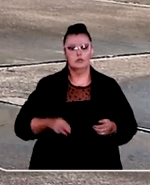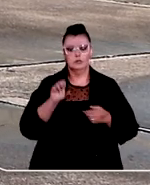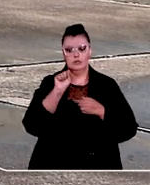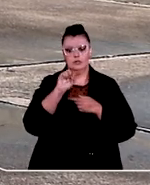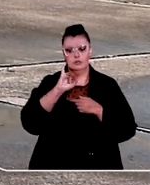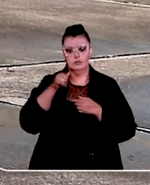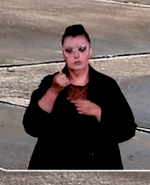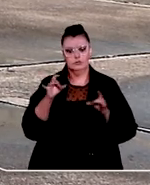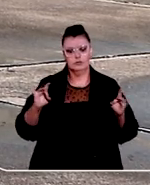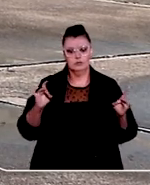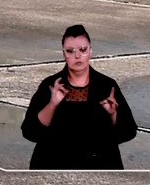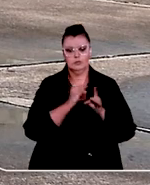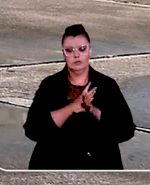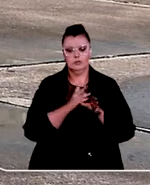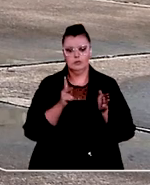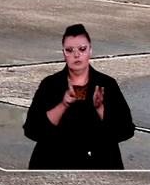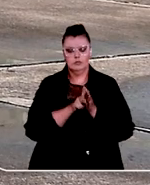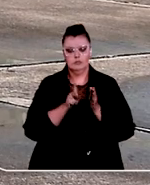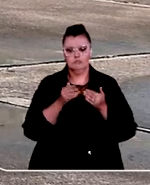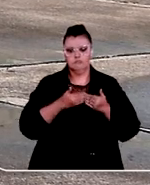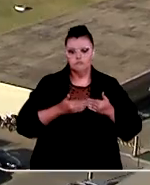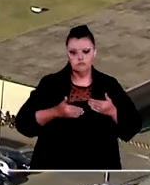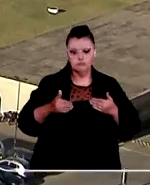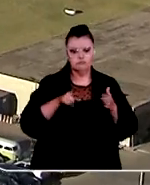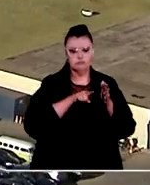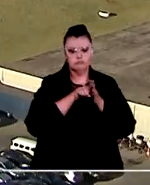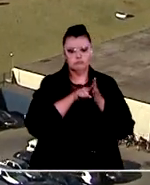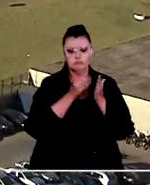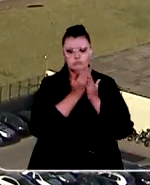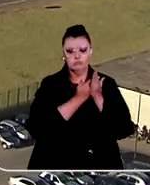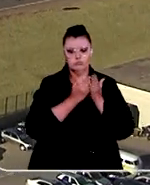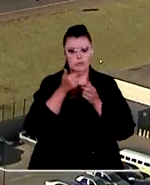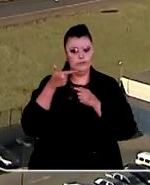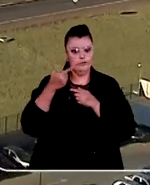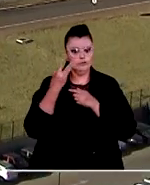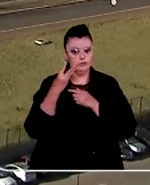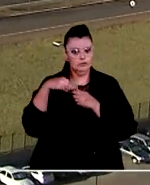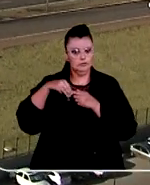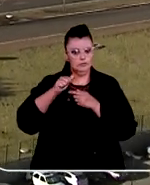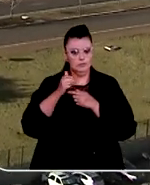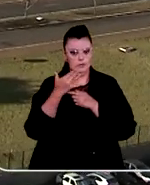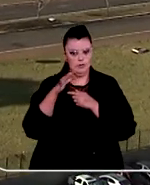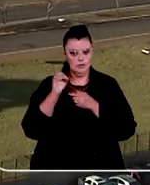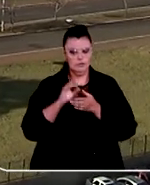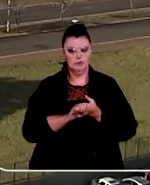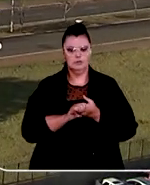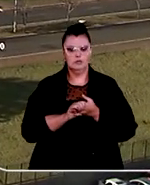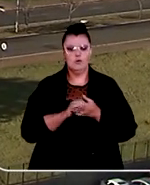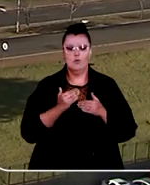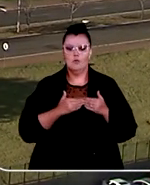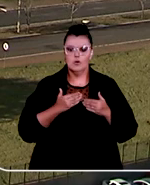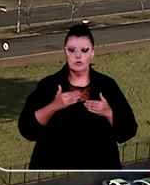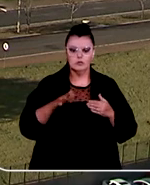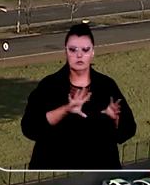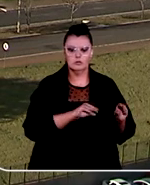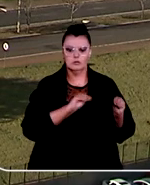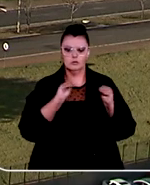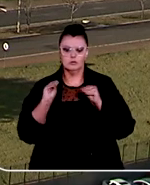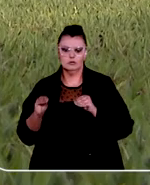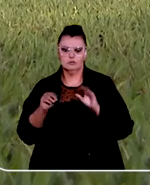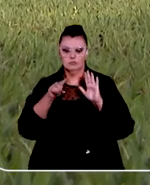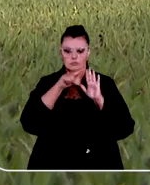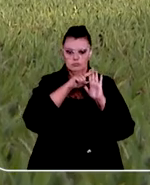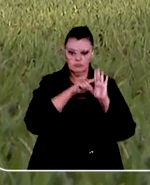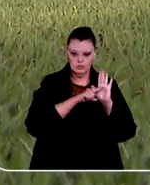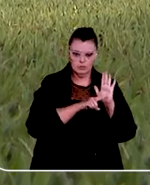Franco e do motorista Anderson Gomes o pedido de impeachment será distribuído a um ministro do STJ